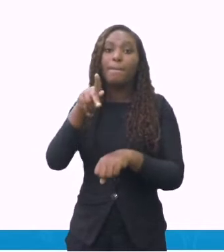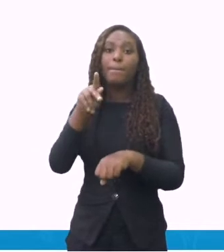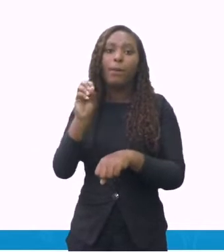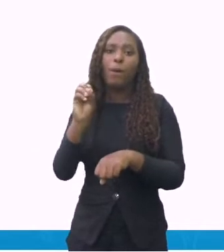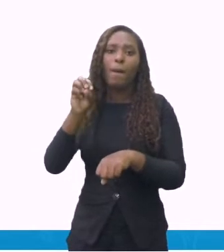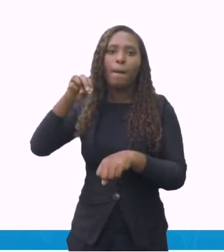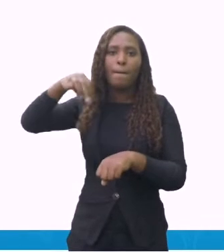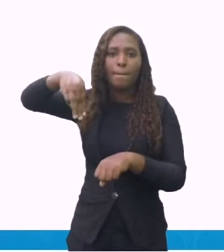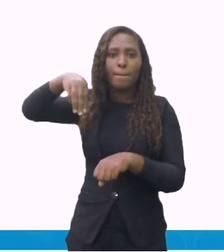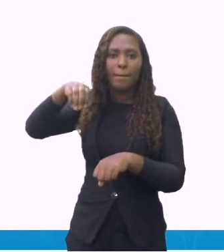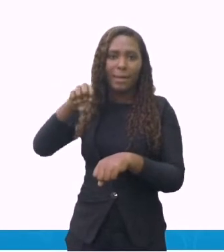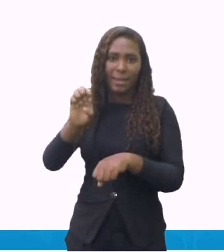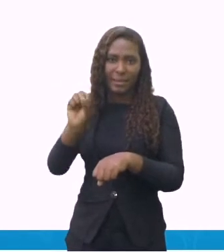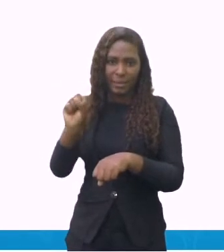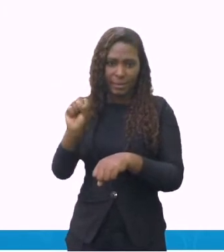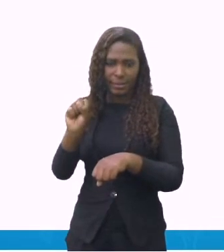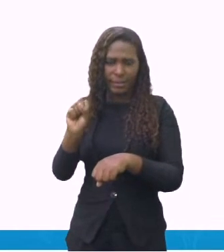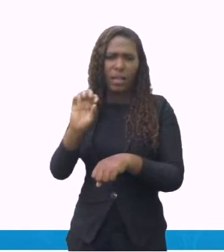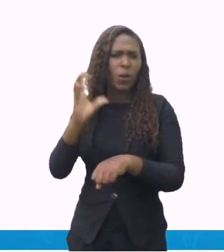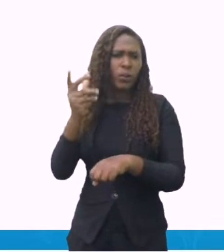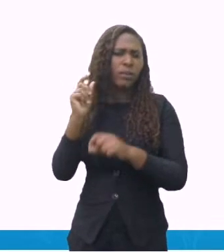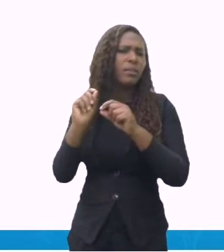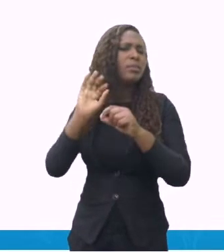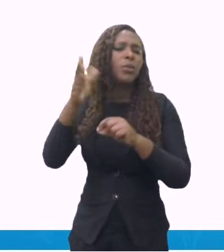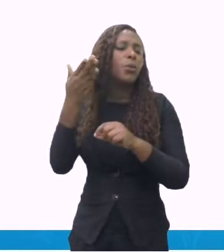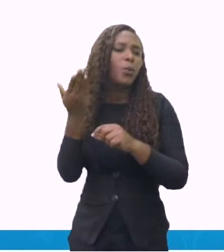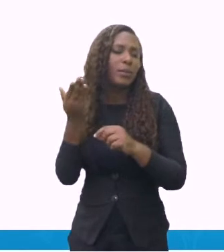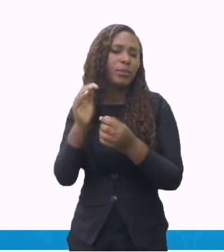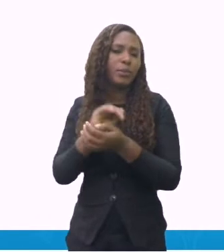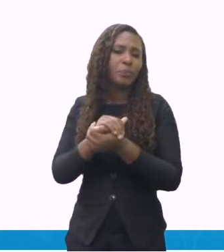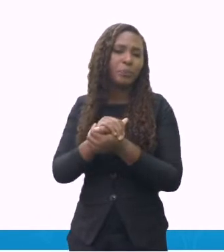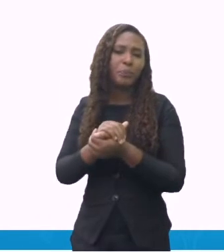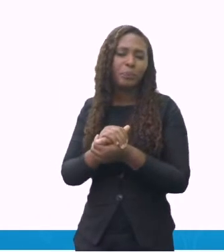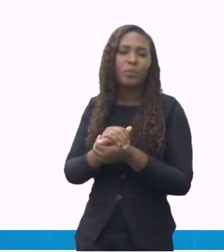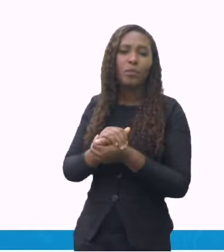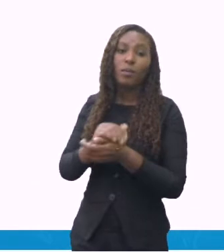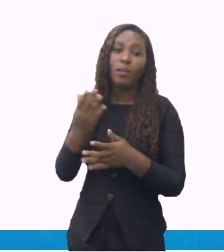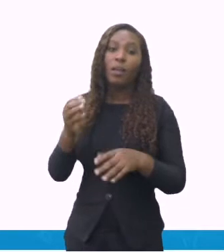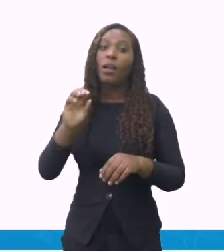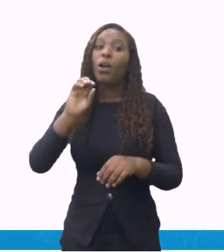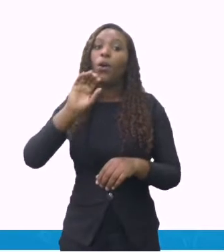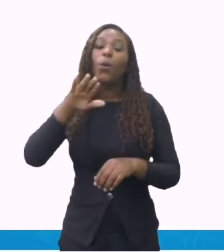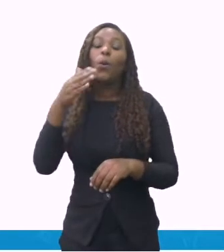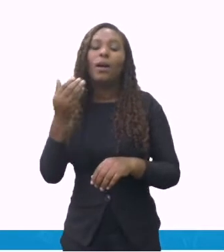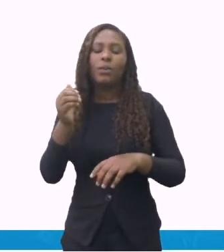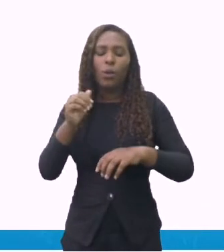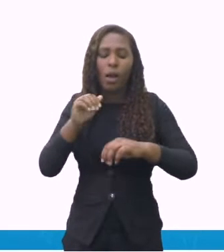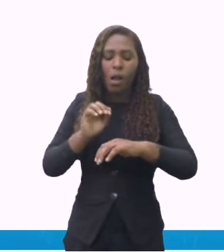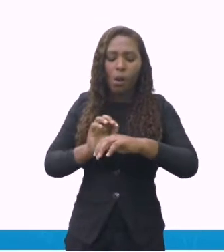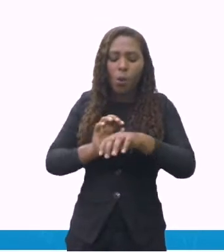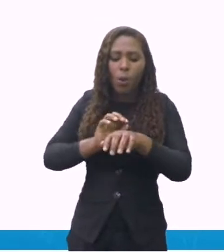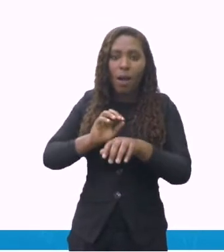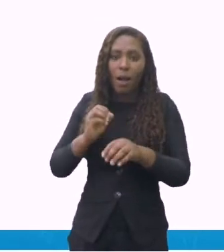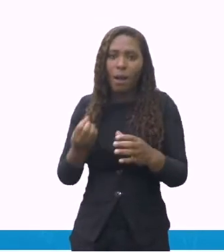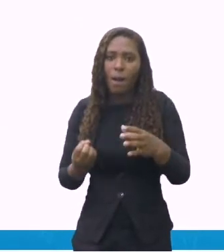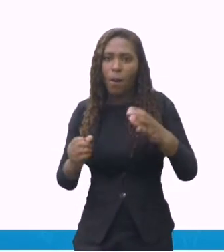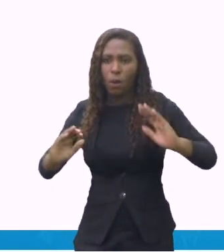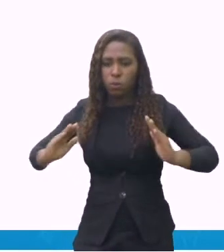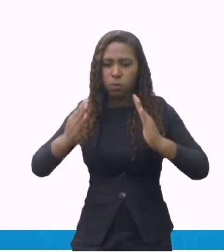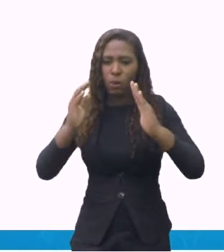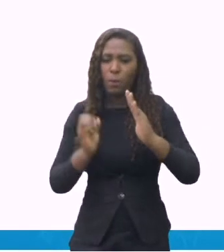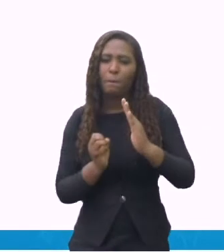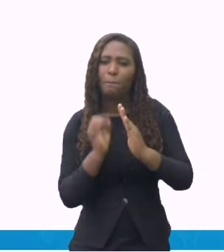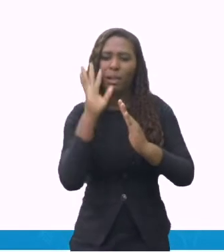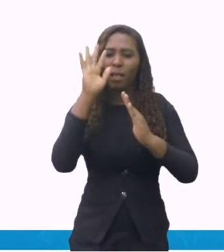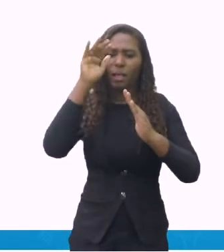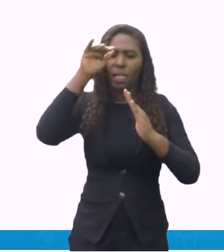está escorrendo, né, ela está se espalhando na superfície, em alguns momentos, por